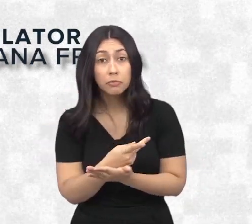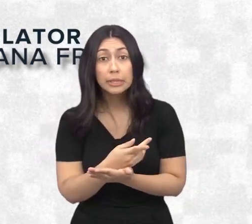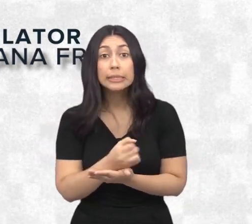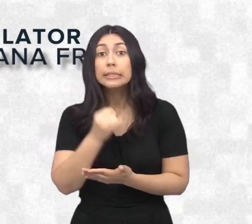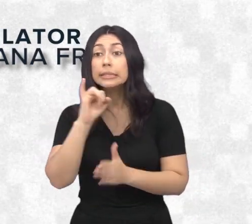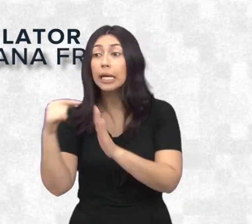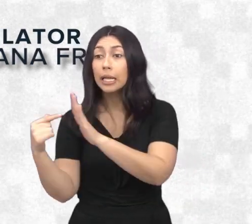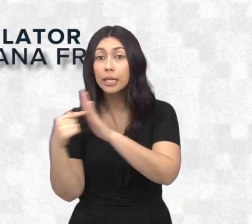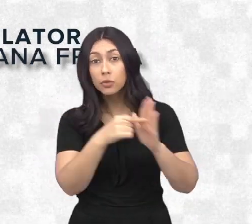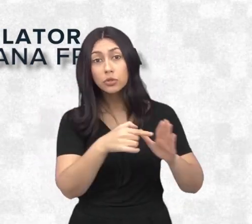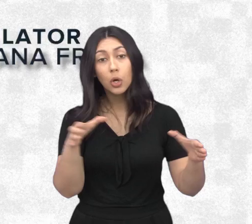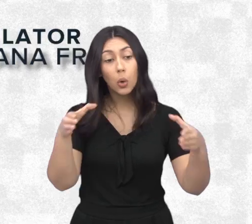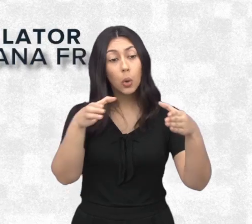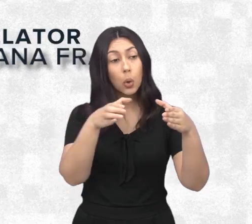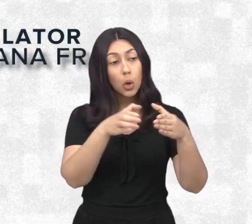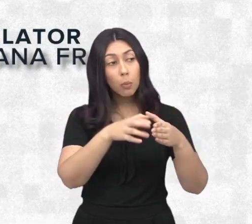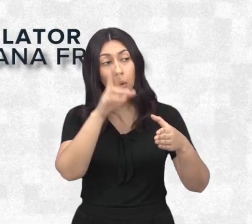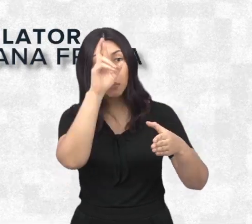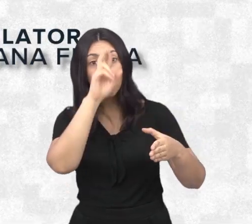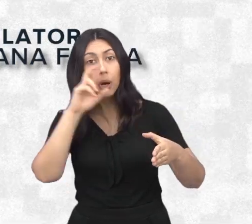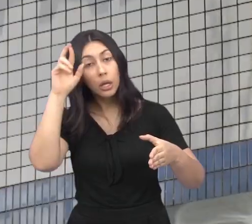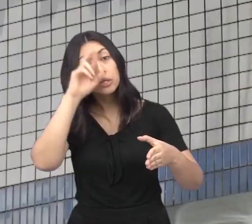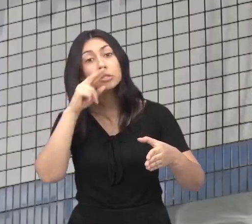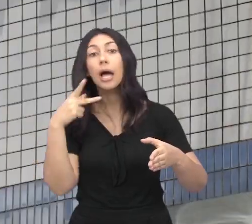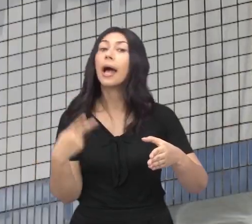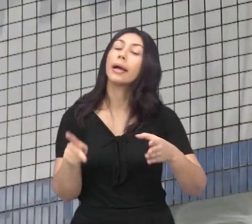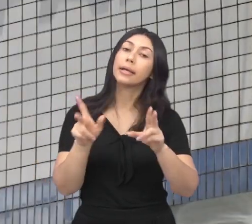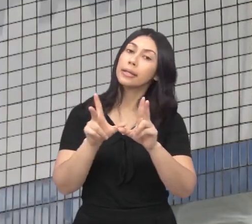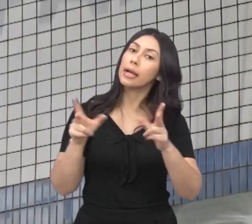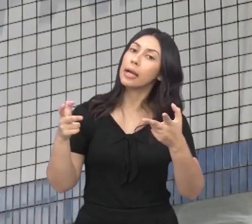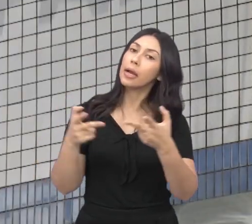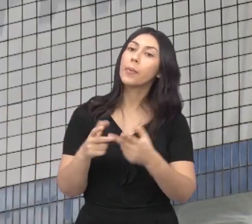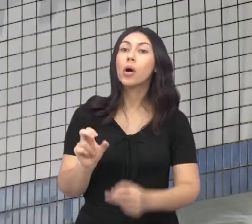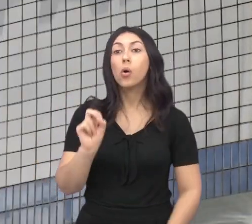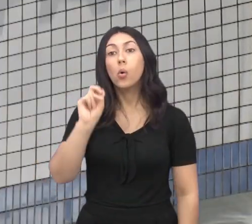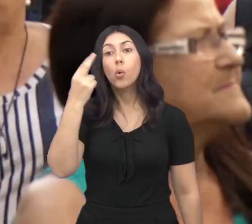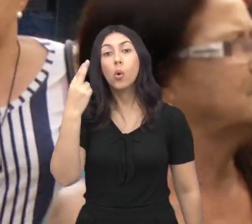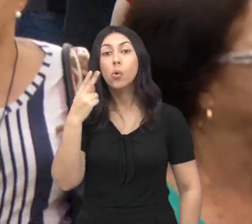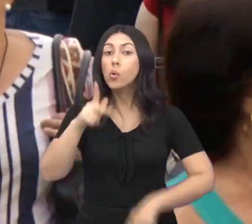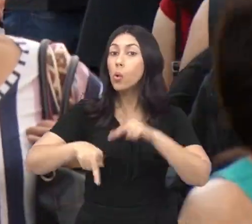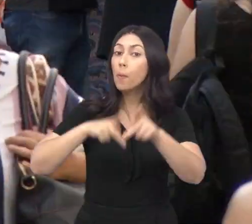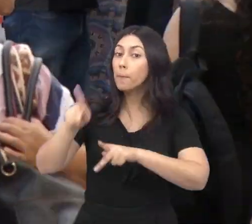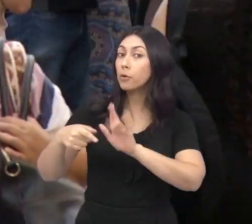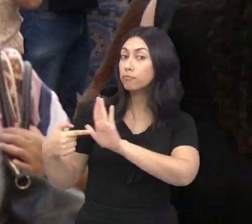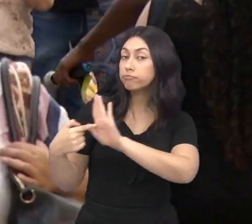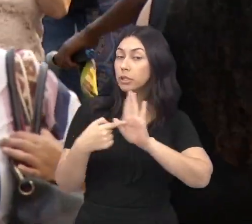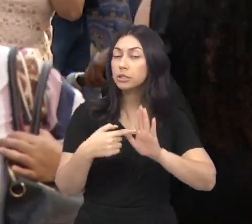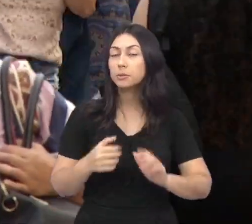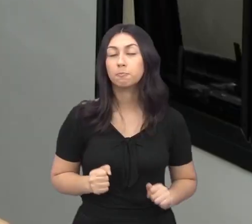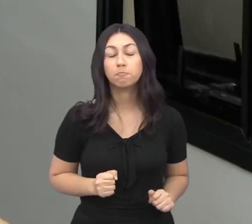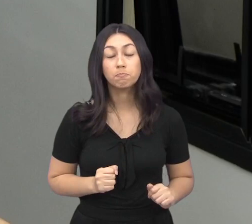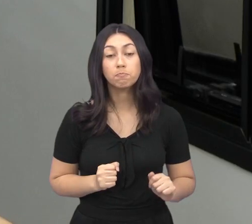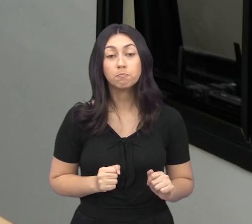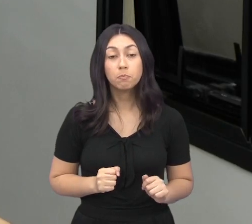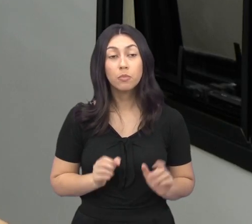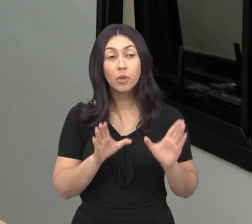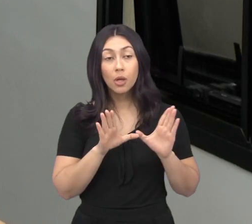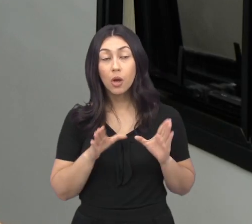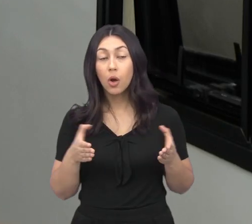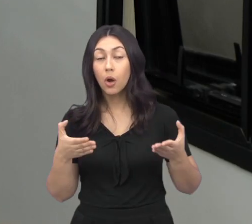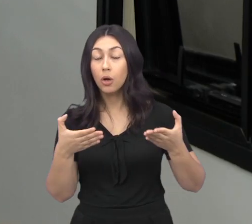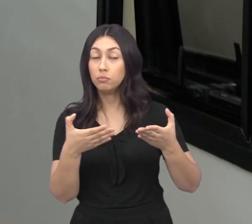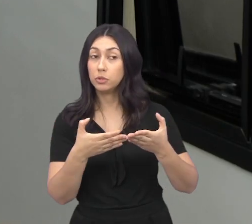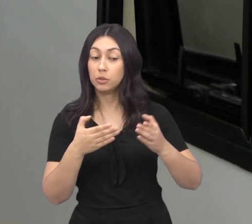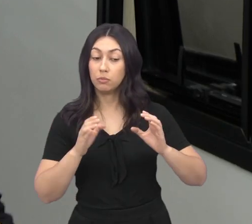grupo analisa denúncias que podem surgir dentro da própria Câmara ou vir da população. A comissão de